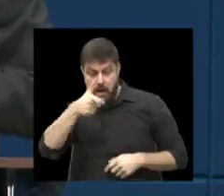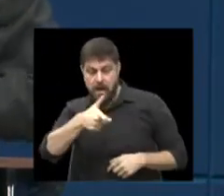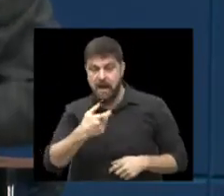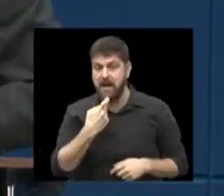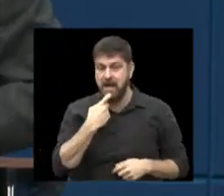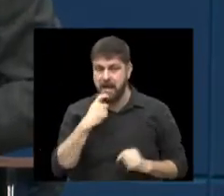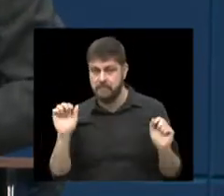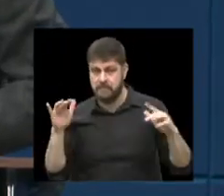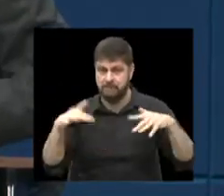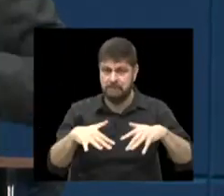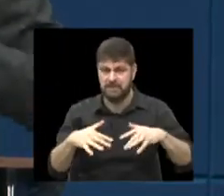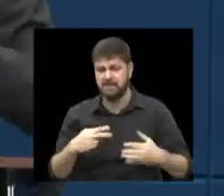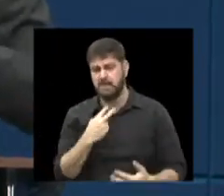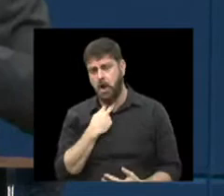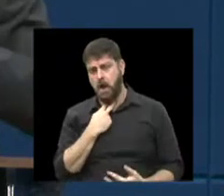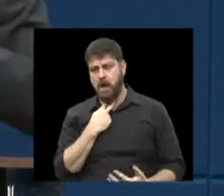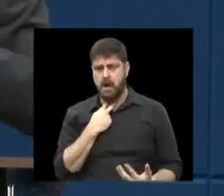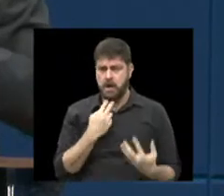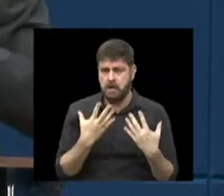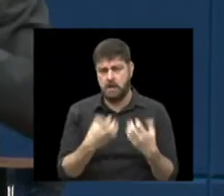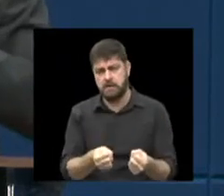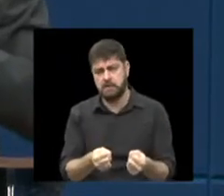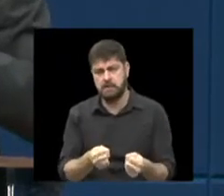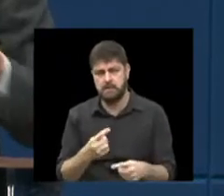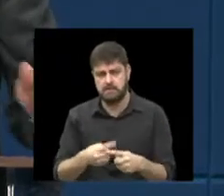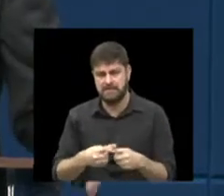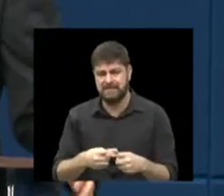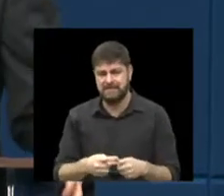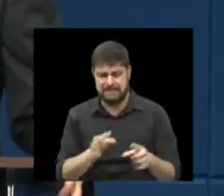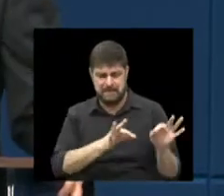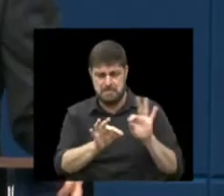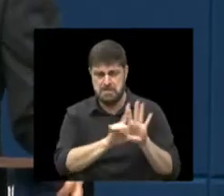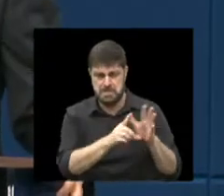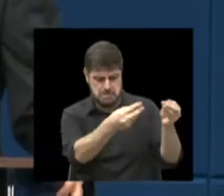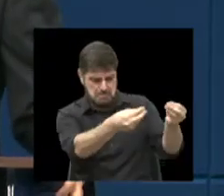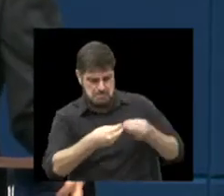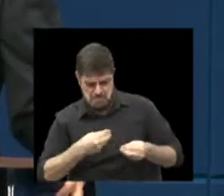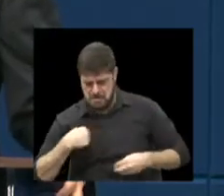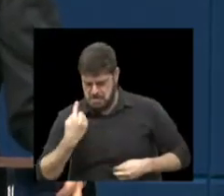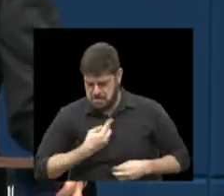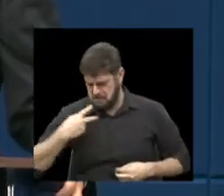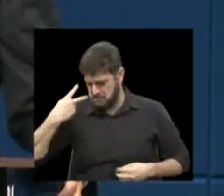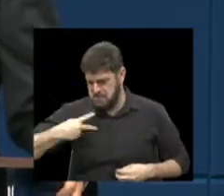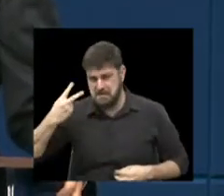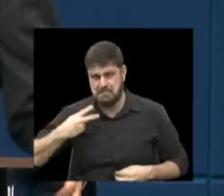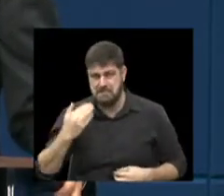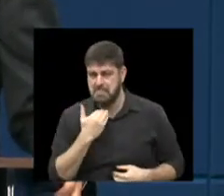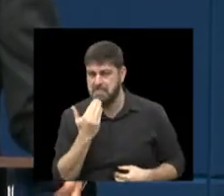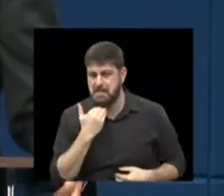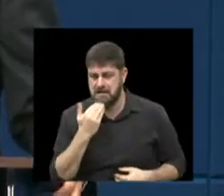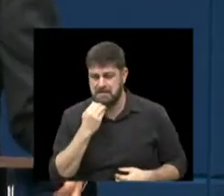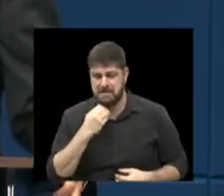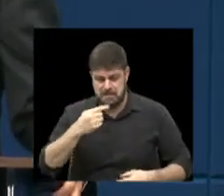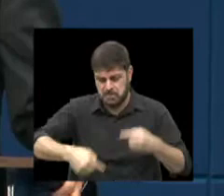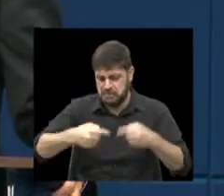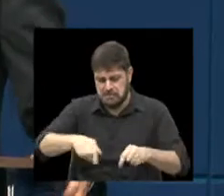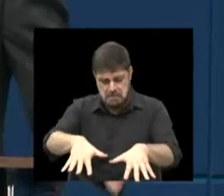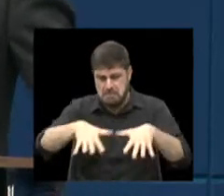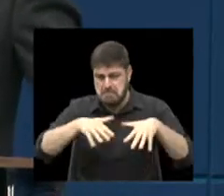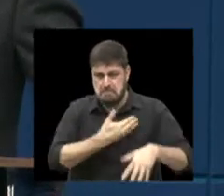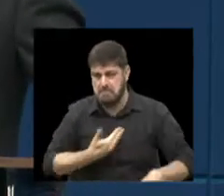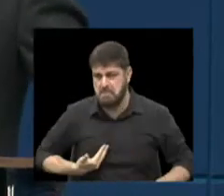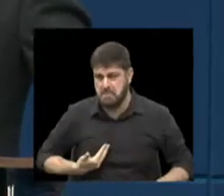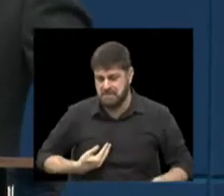Então é algo realmente inaceitável e mais inaceitável ainda é esse projeto vir para essa casa sem nenhuma discussão com o setor.